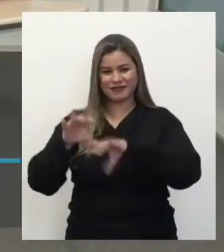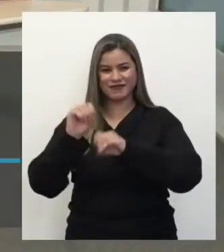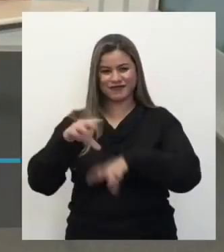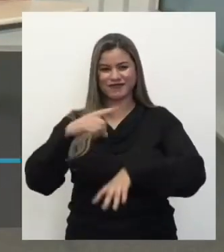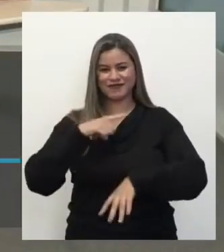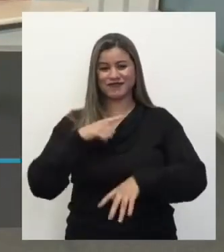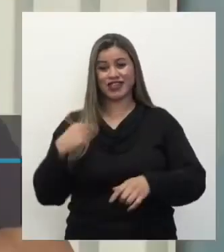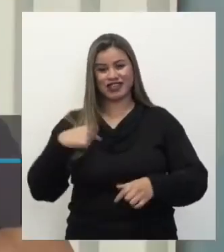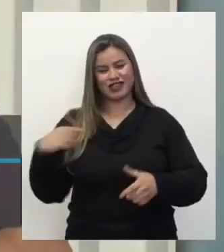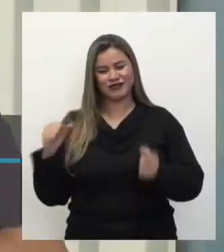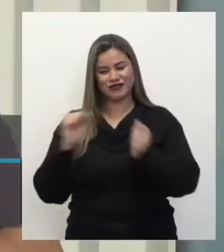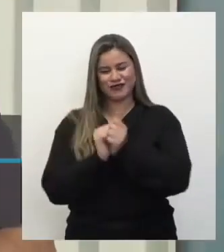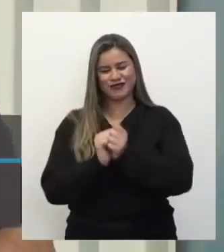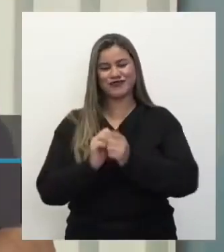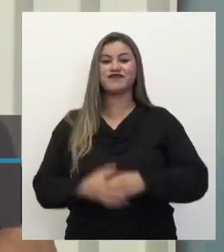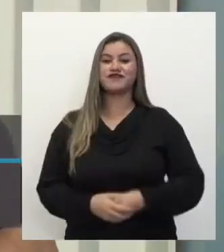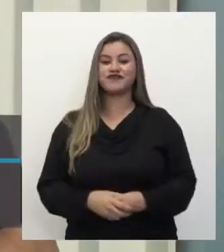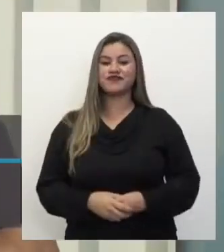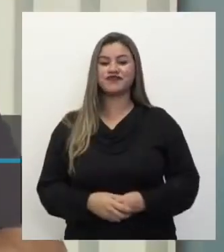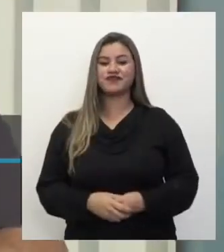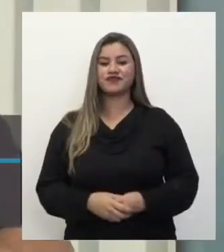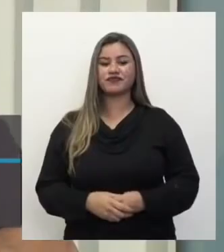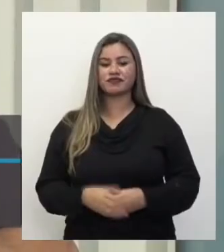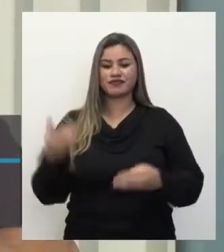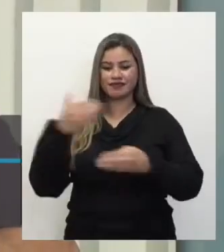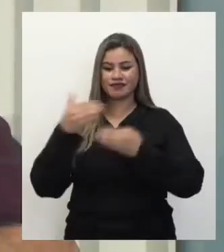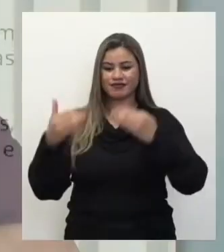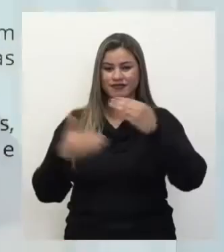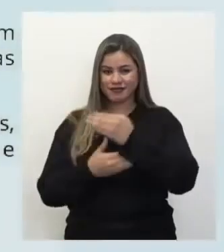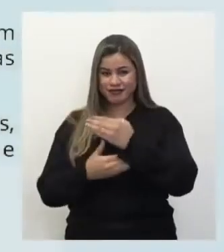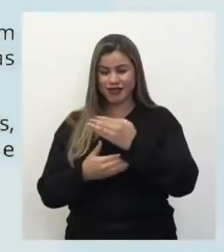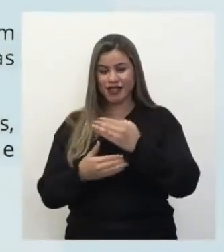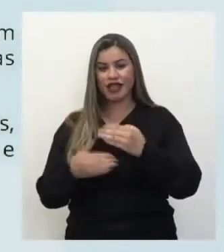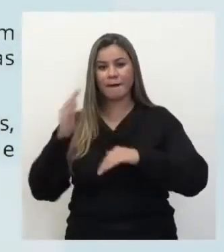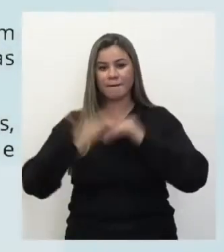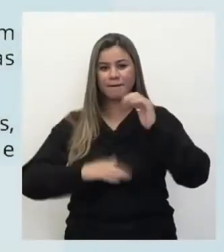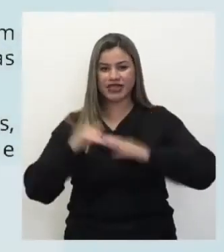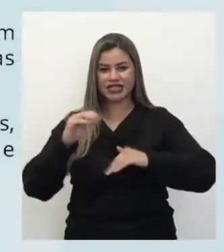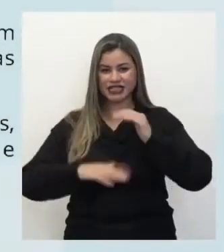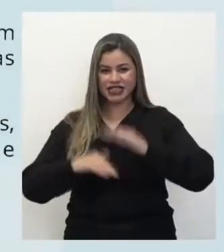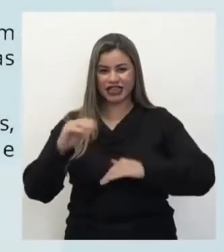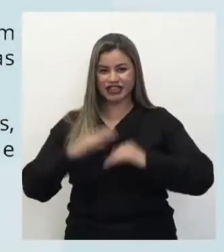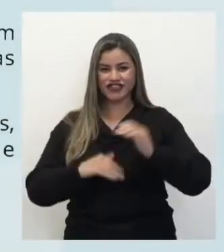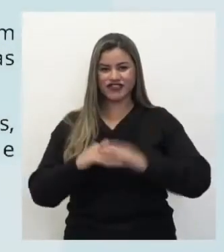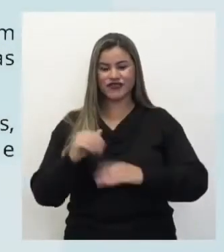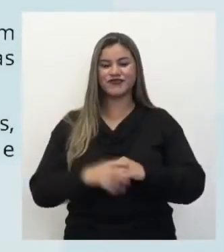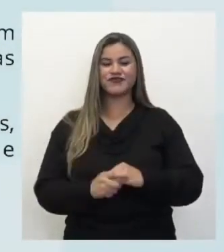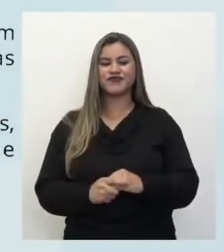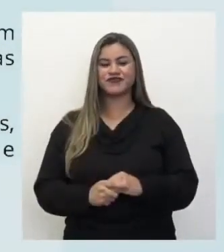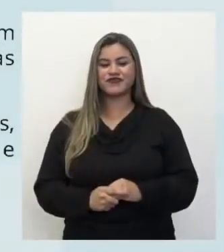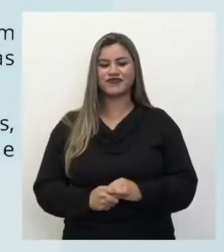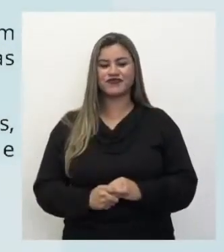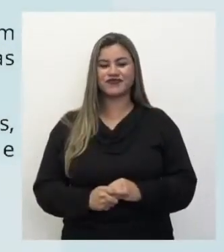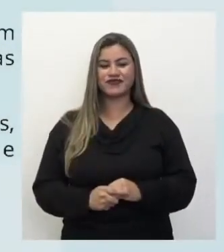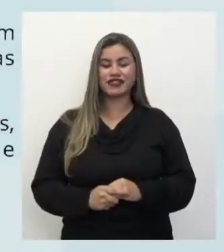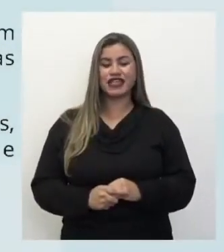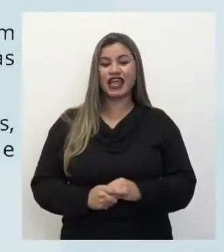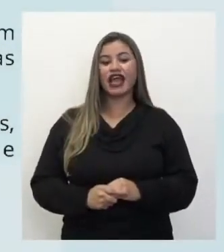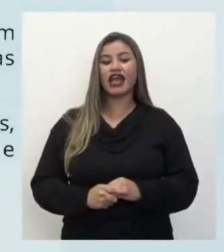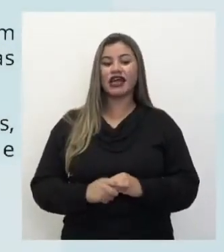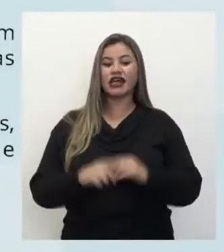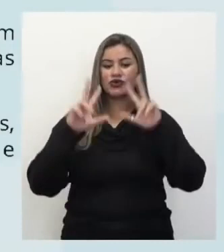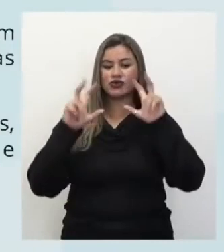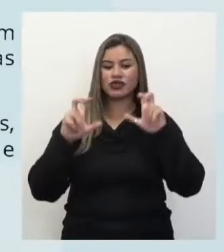humilde companhia. E na tela, as habilidades, né? Antes de eu chamar a professora. O tema da aula,